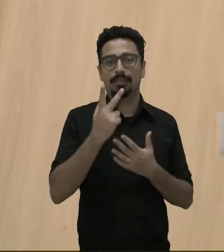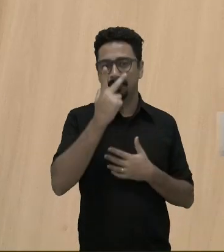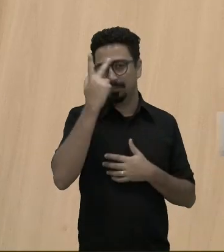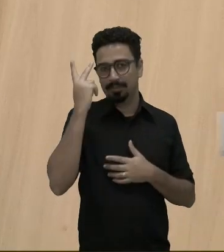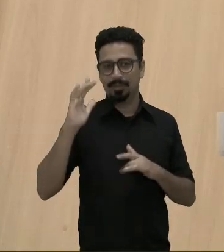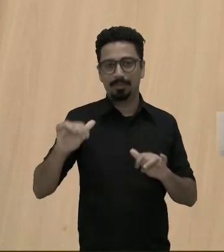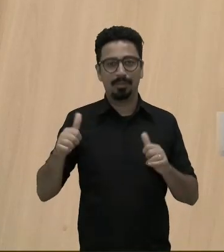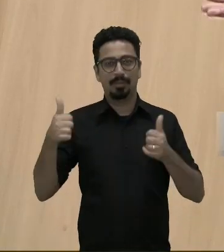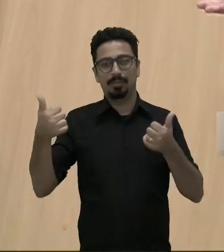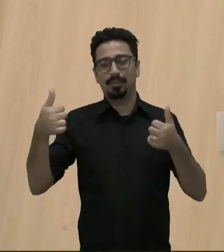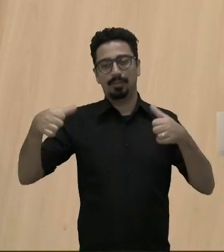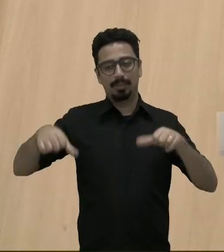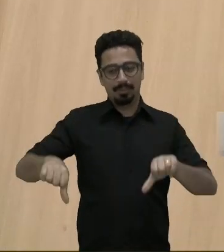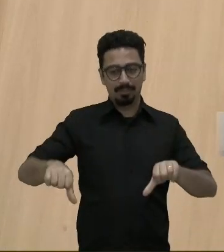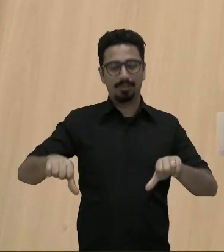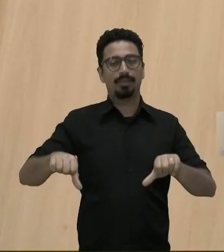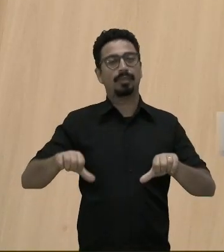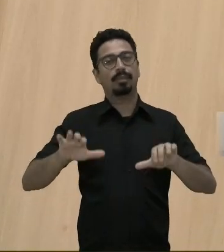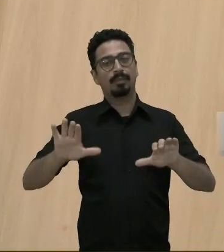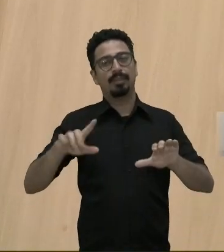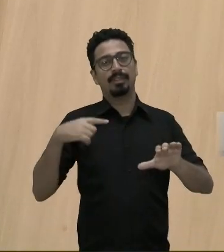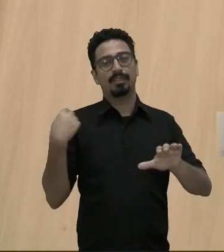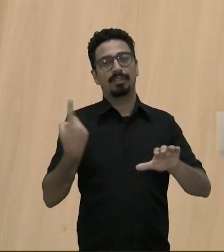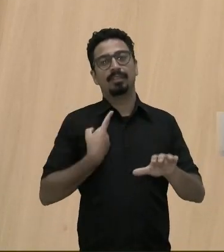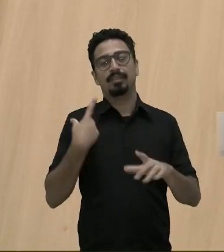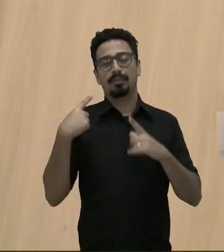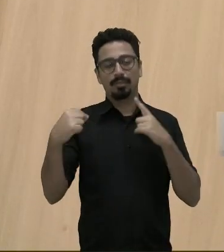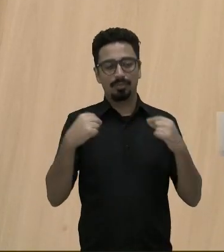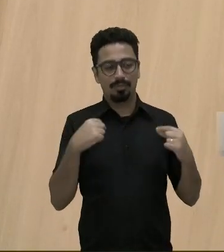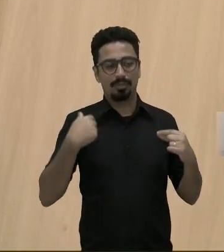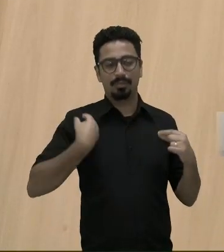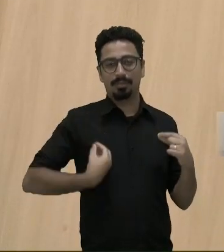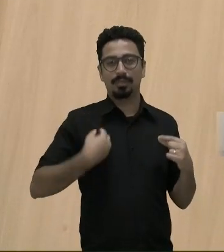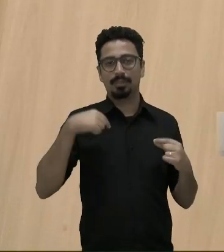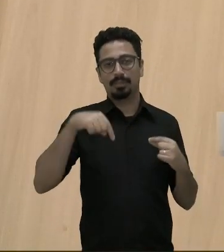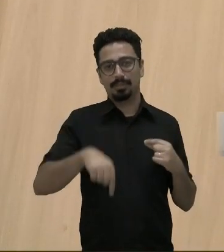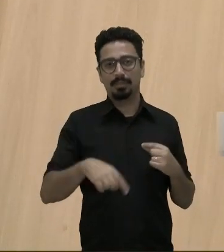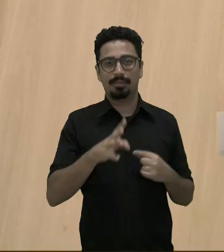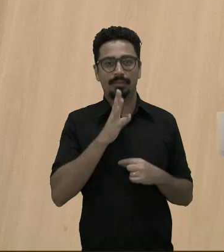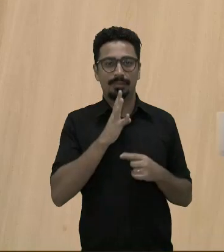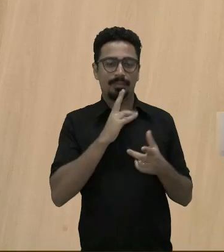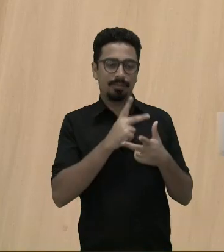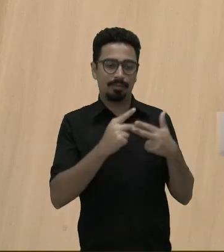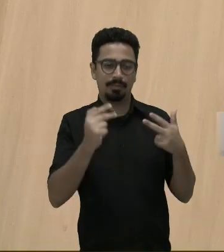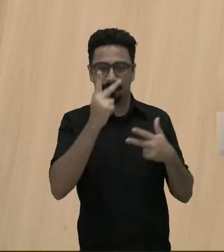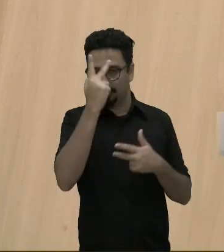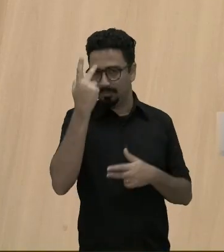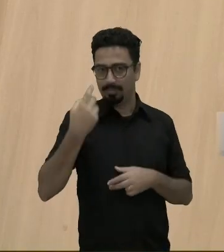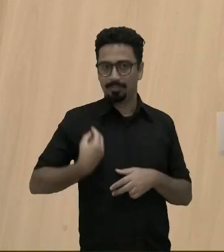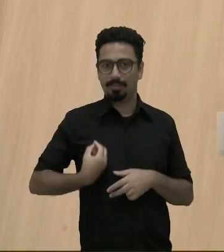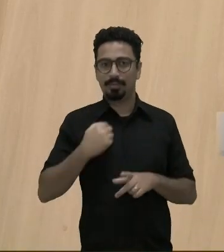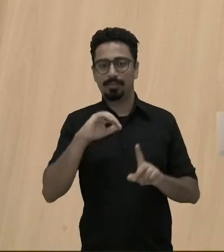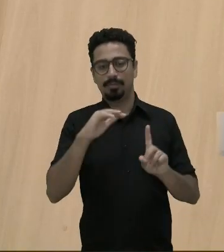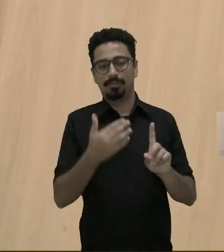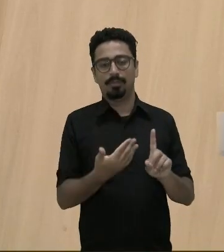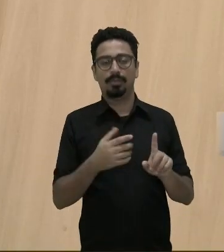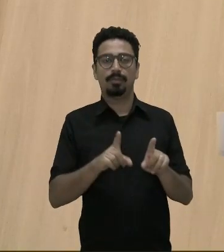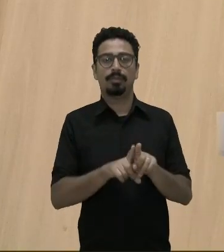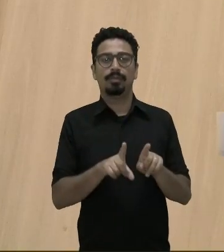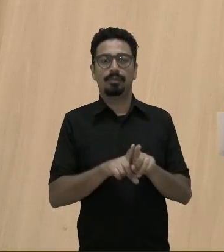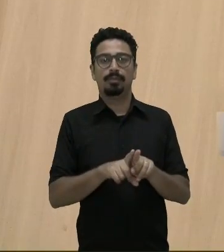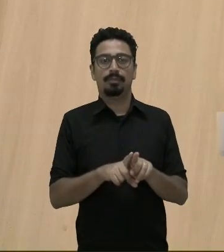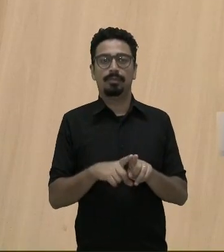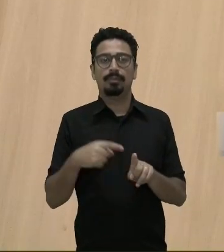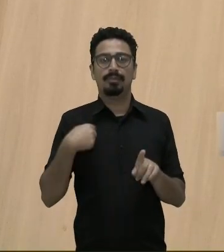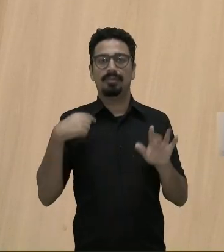melhor, muito pior, e a gente foi escolhido aqui para estar aqui, né? Conheço algumas pessoas que estão aqui sendo homenageadas. Fiquei